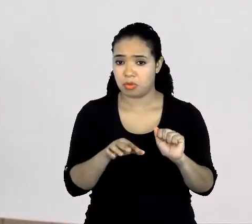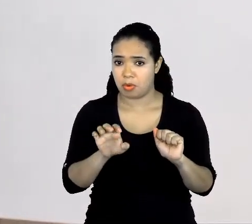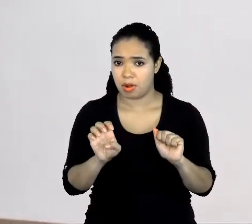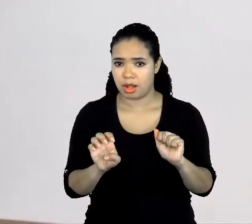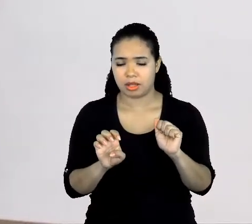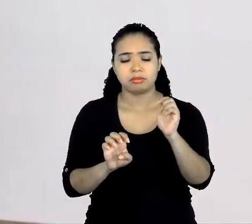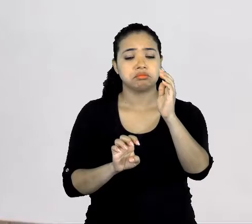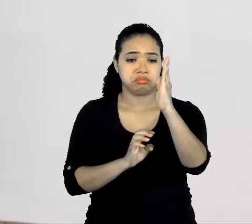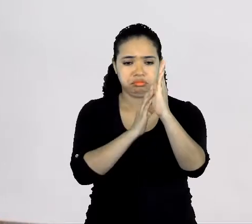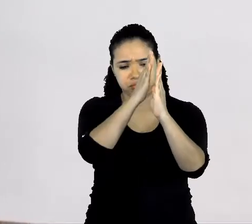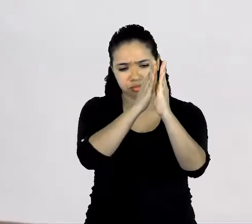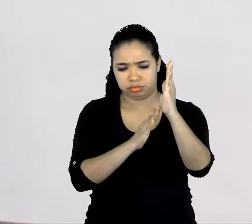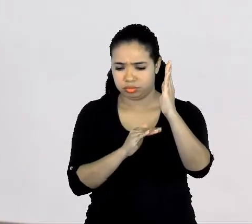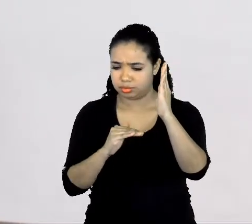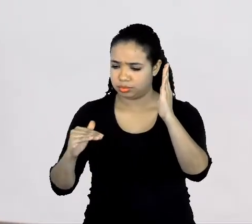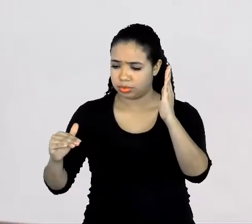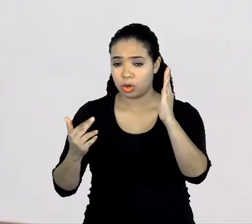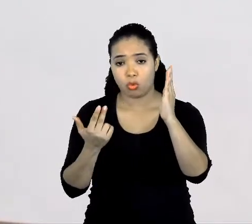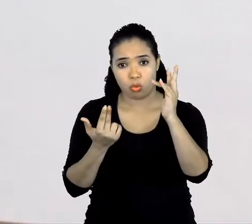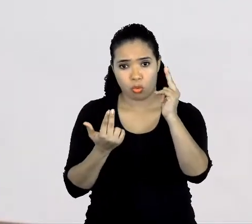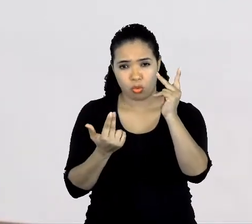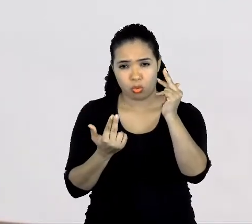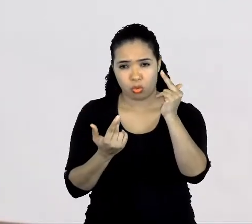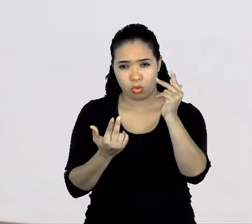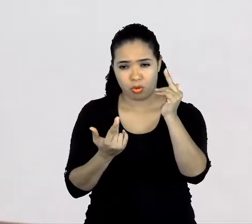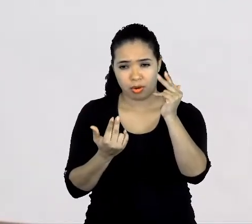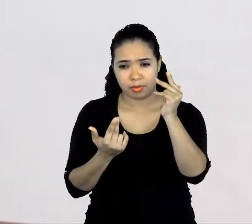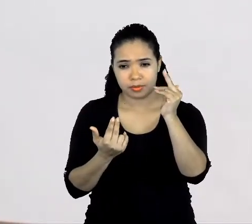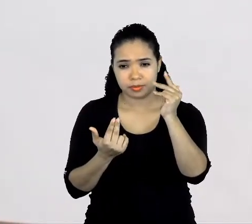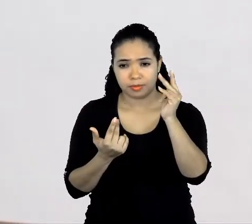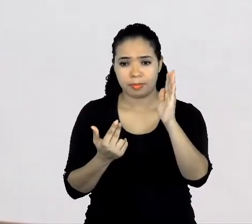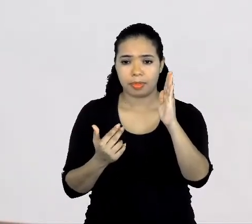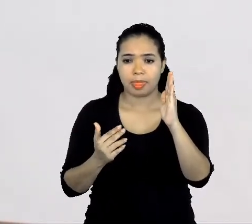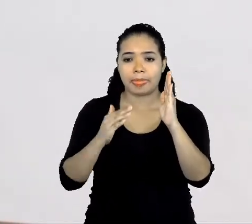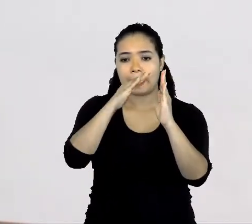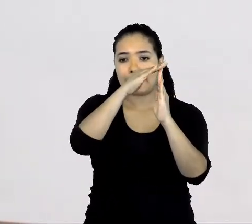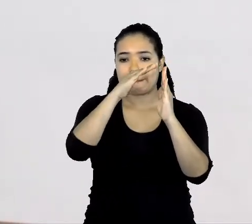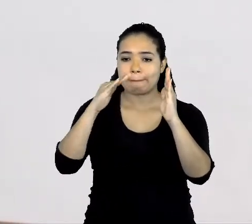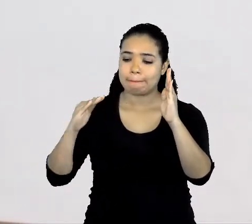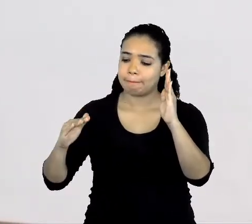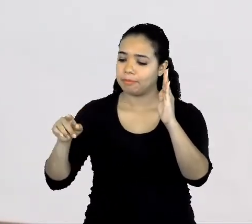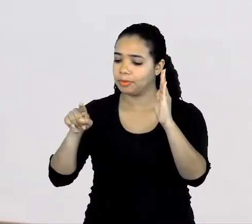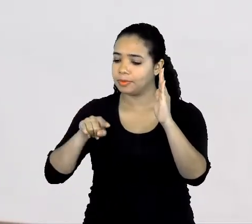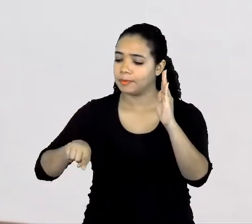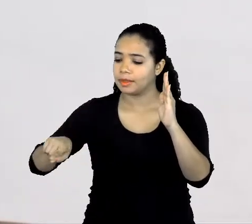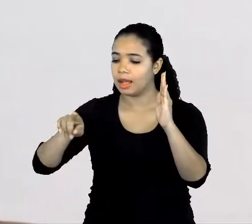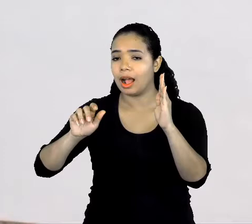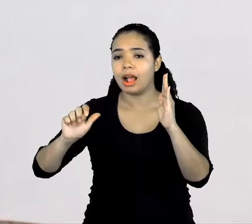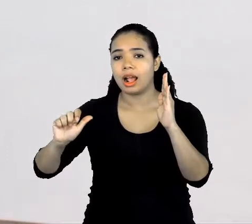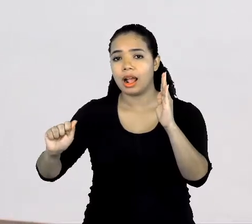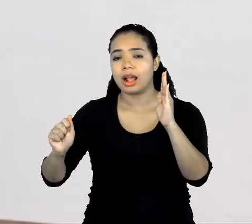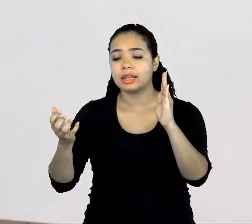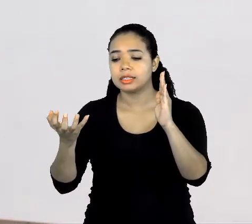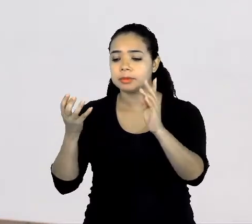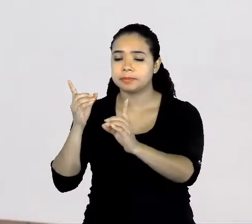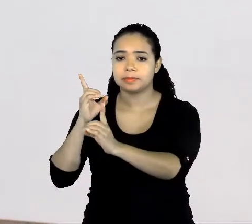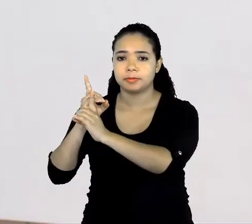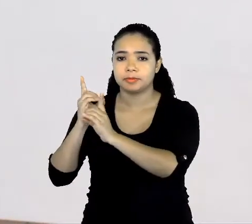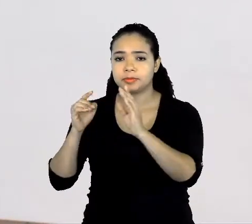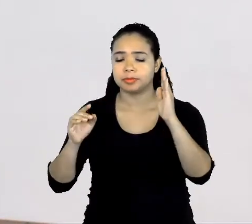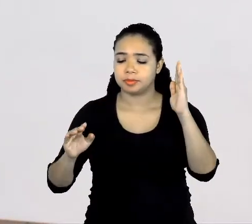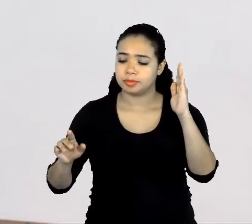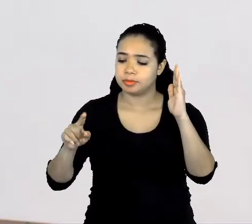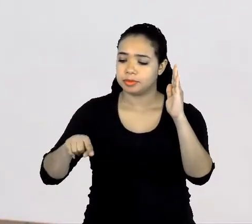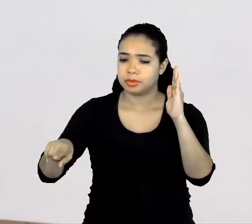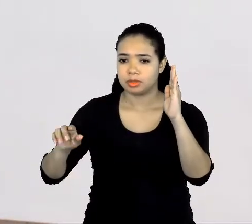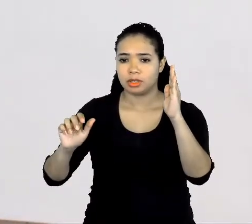Bom, vamos então buscar a tangente de A. Então, esse A que ele quer estudar é esse ângulo. Então, por esse ângulo, esse aqui é